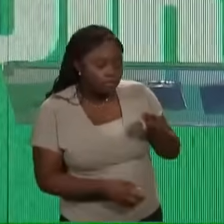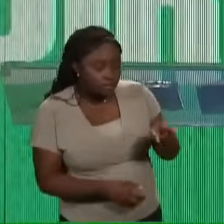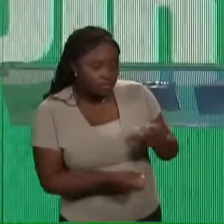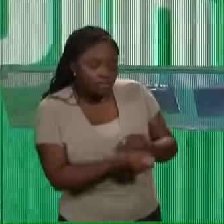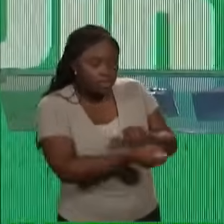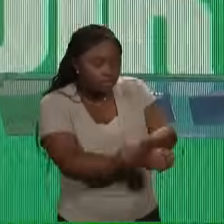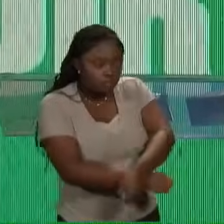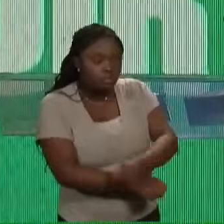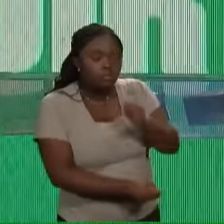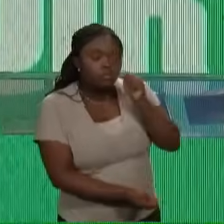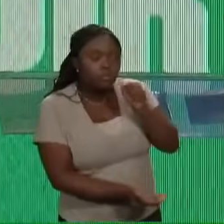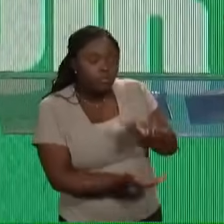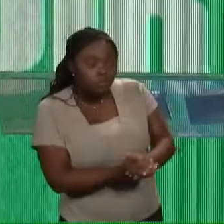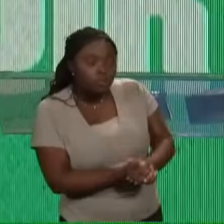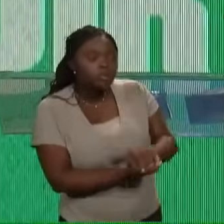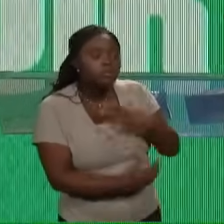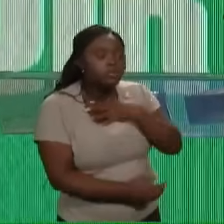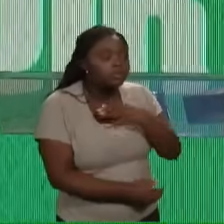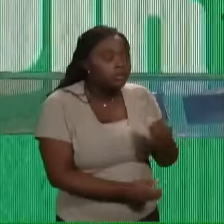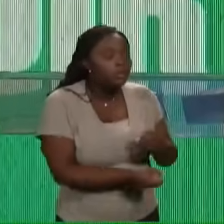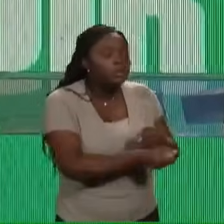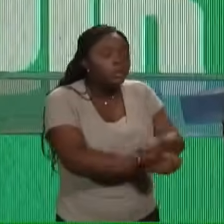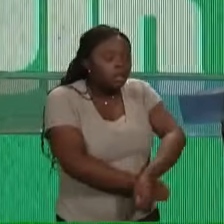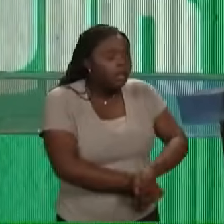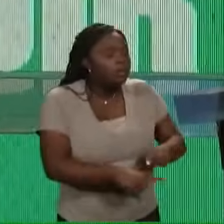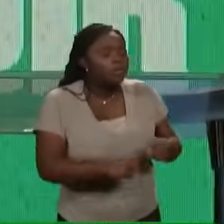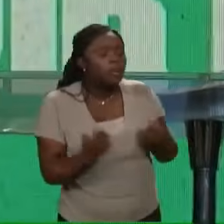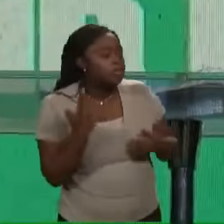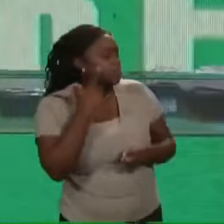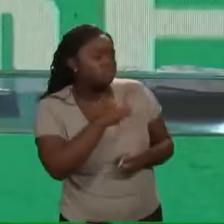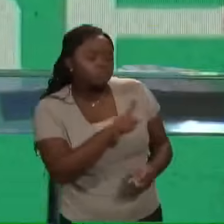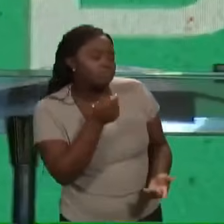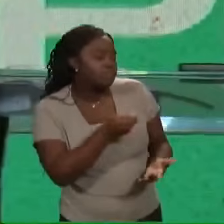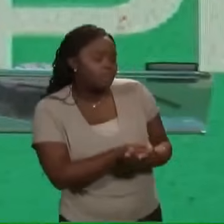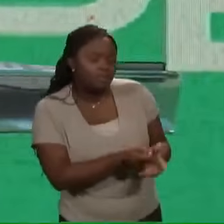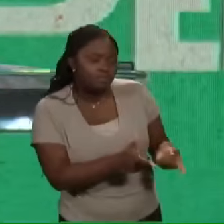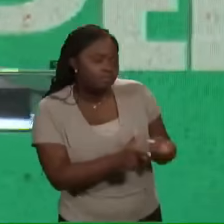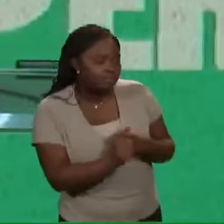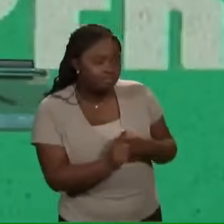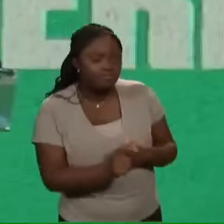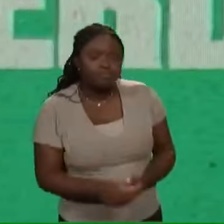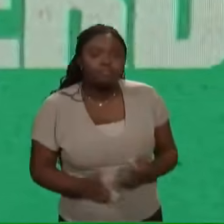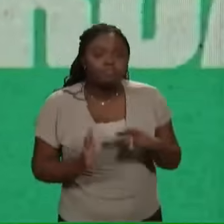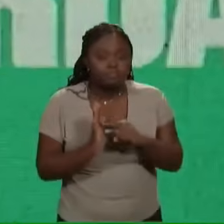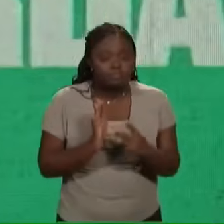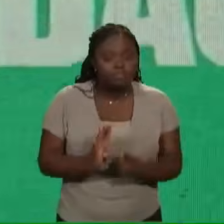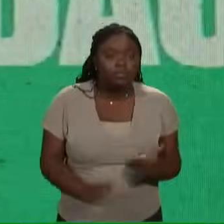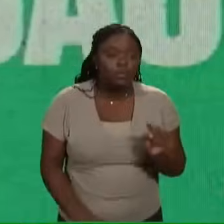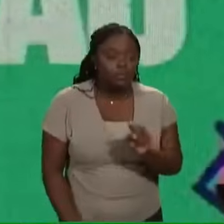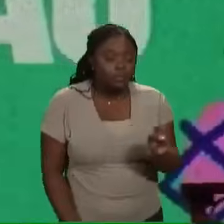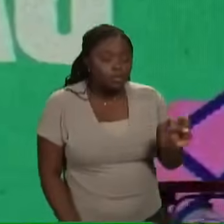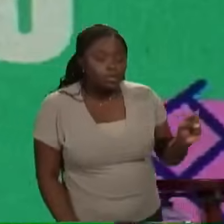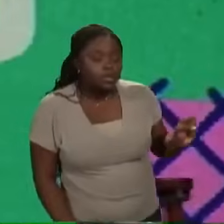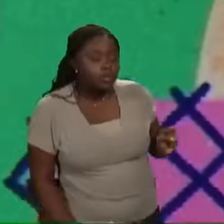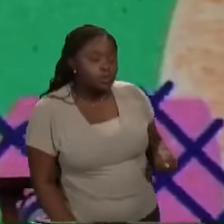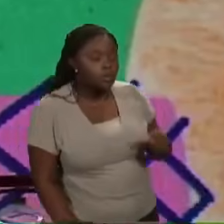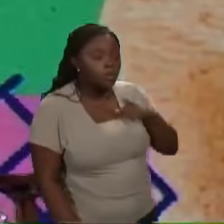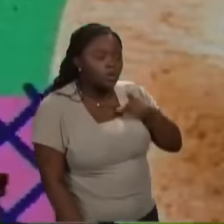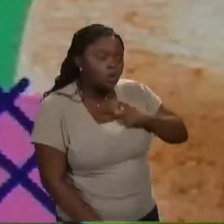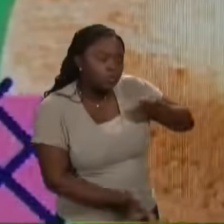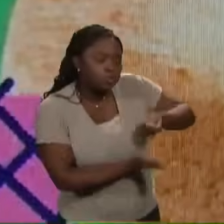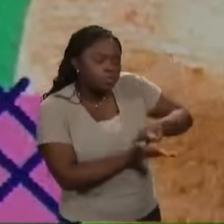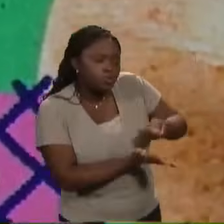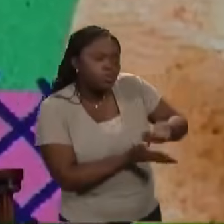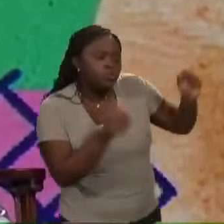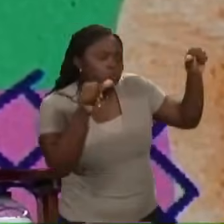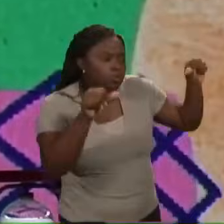sua mulher, seus filhos, e mesmo assim não vai pagar a conta. Em outras palavras, vocês vão passar por uma punição terrível,